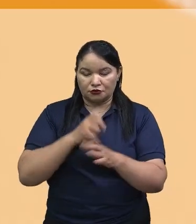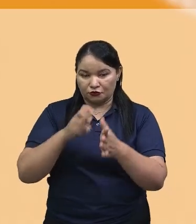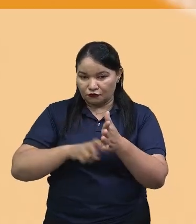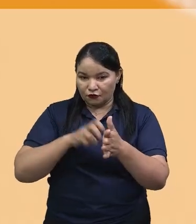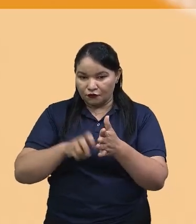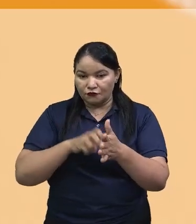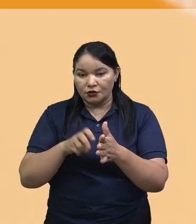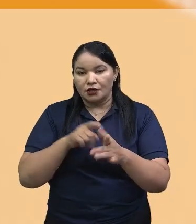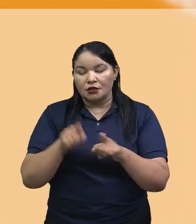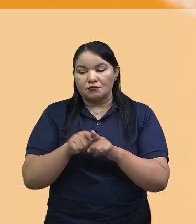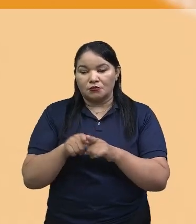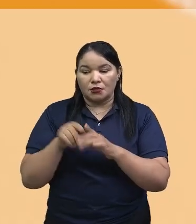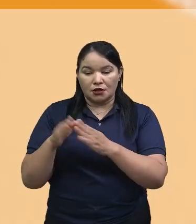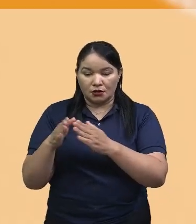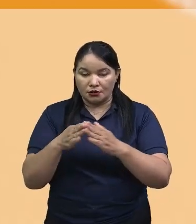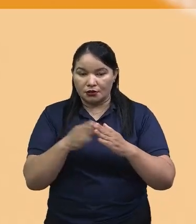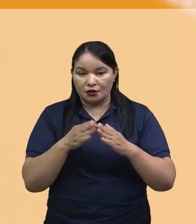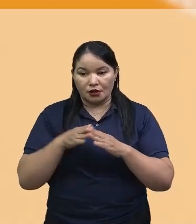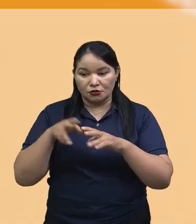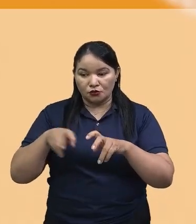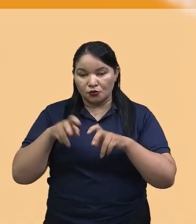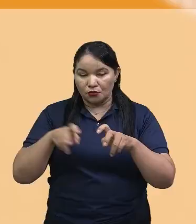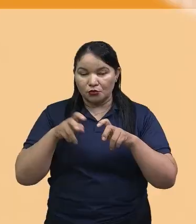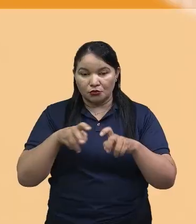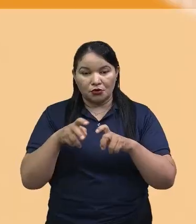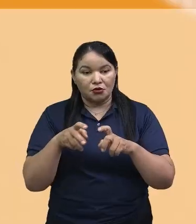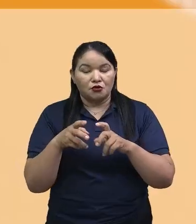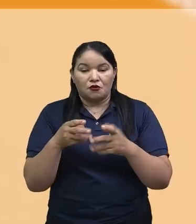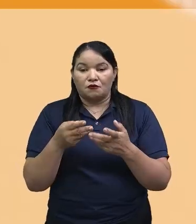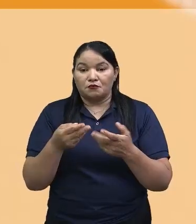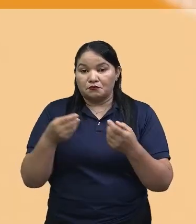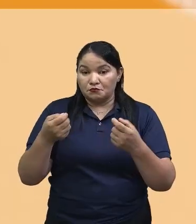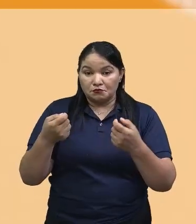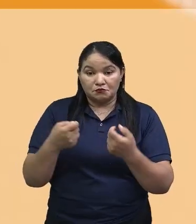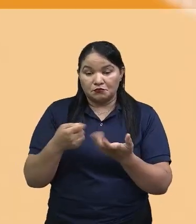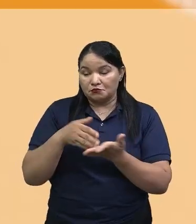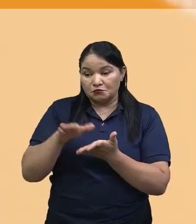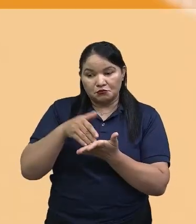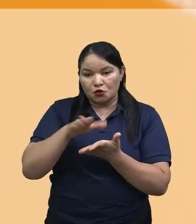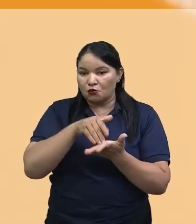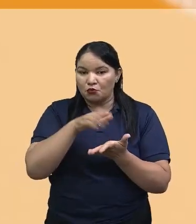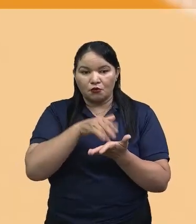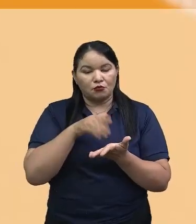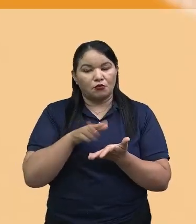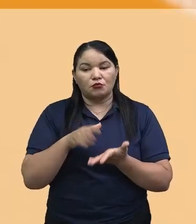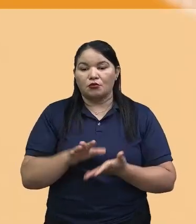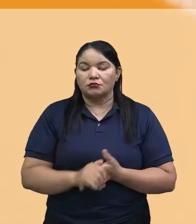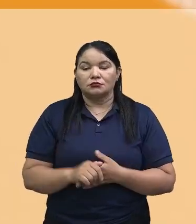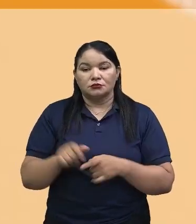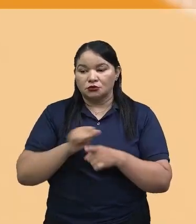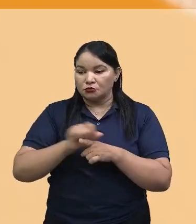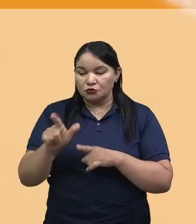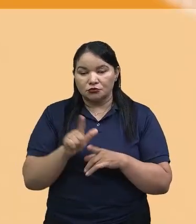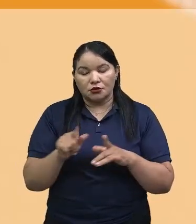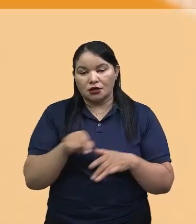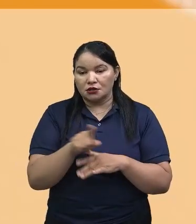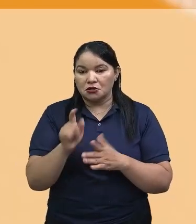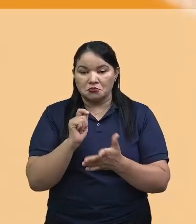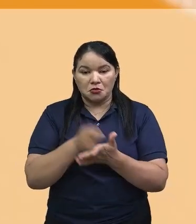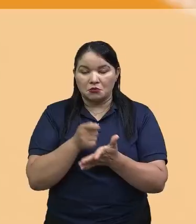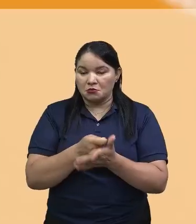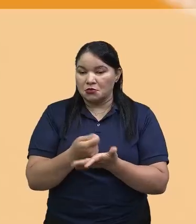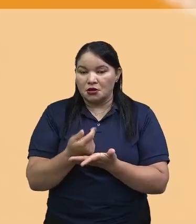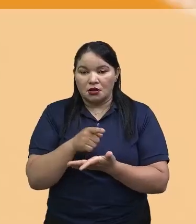onde esses camponeses, essas pessoas que viviam ali, foram simplesmente expulsas, sem nenhum tipo de recompensa,